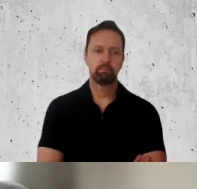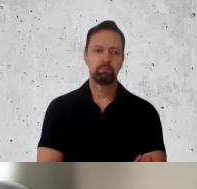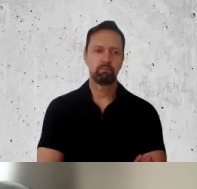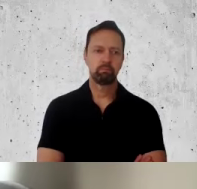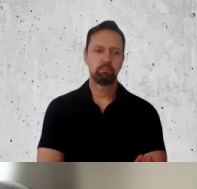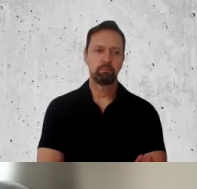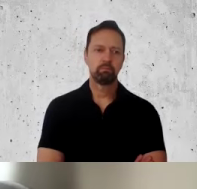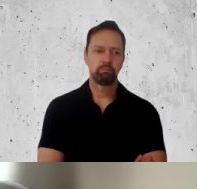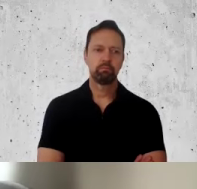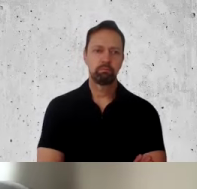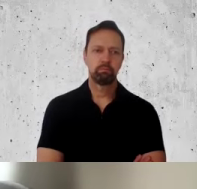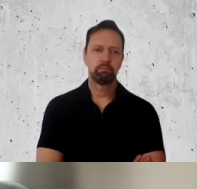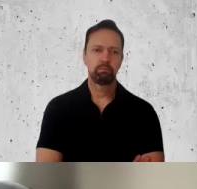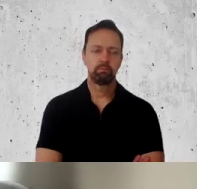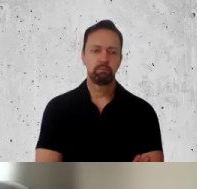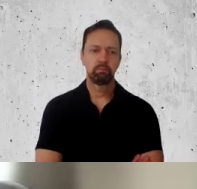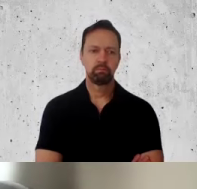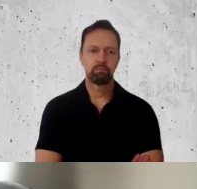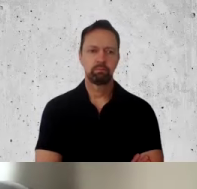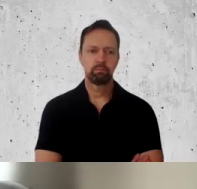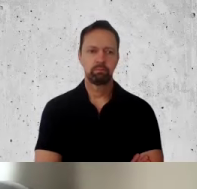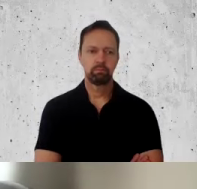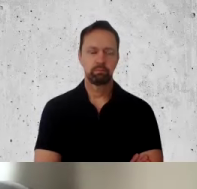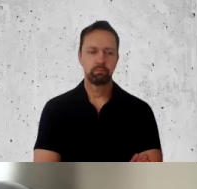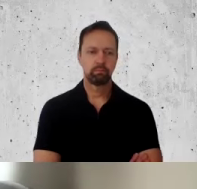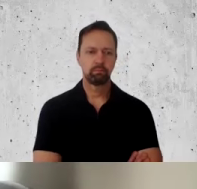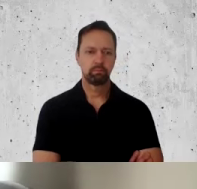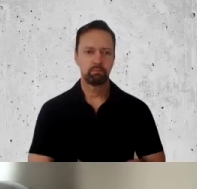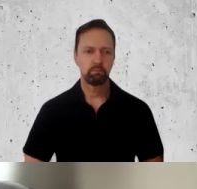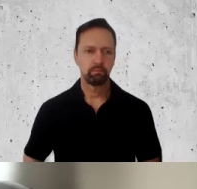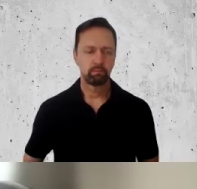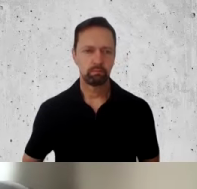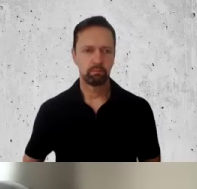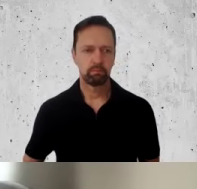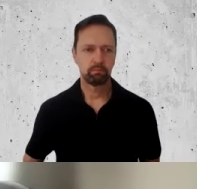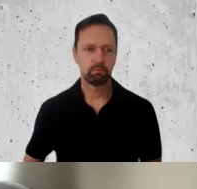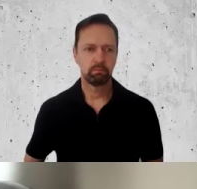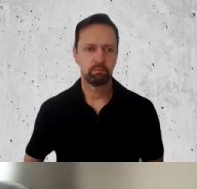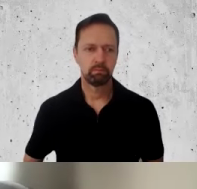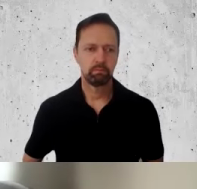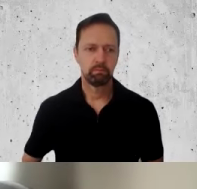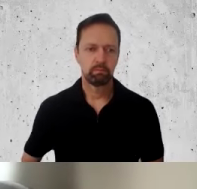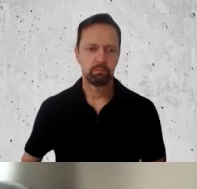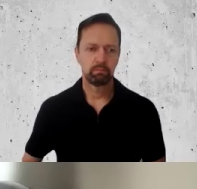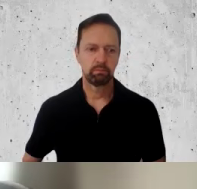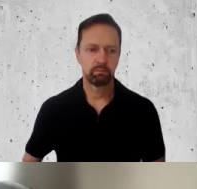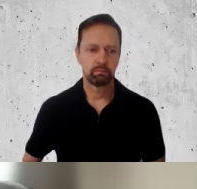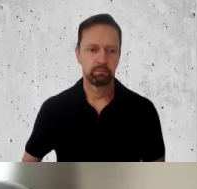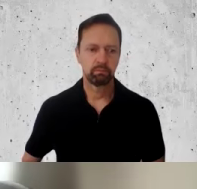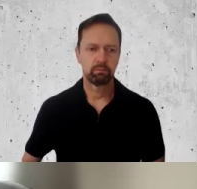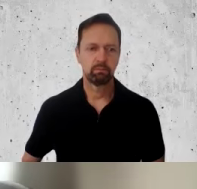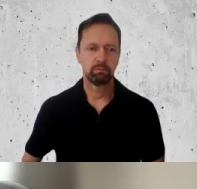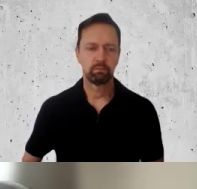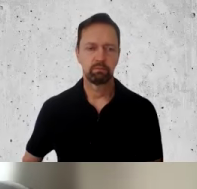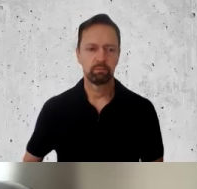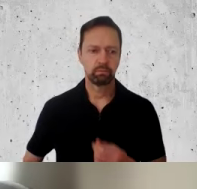de convergência. Não adianta só você ter as regras, mas não saber aplicá-las de modo eficiente na nossa sociedade. Eu acho que isso explica um pouco essa falta de convergência